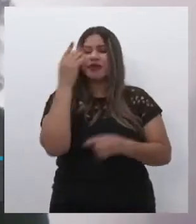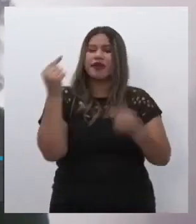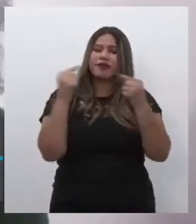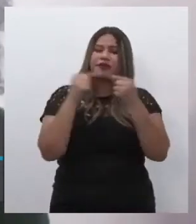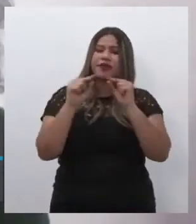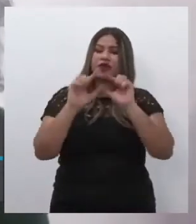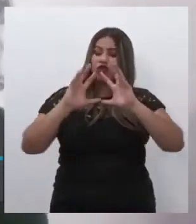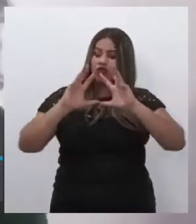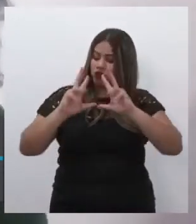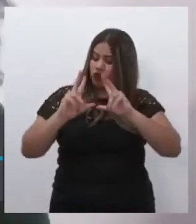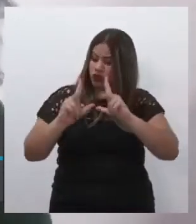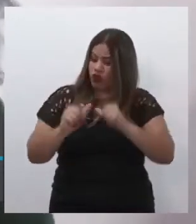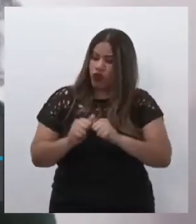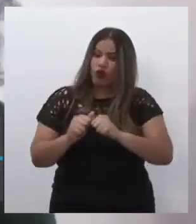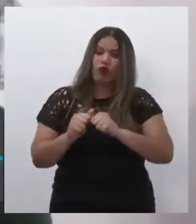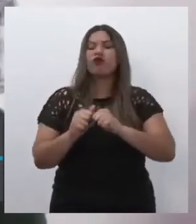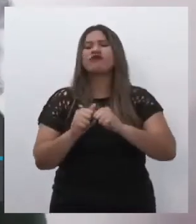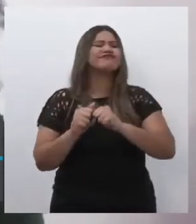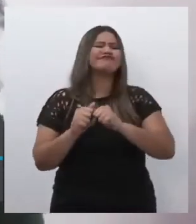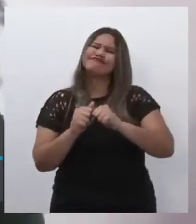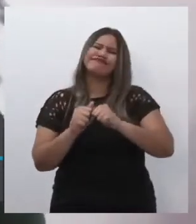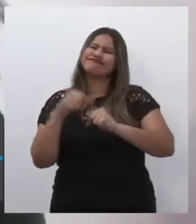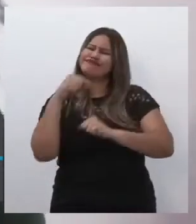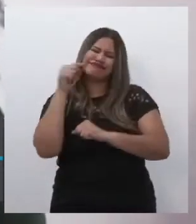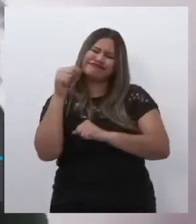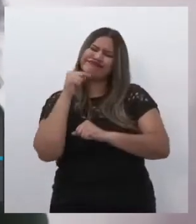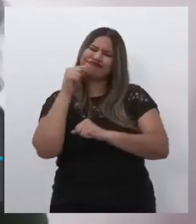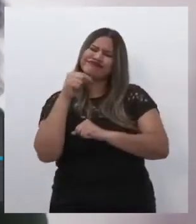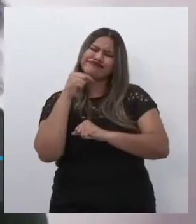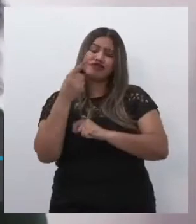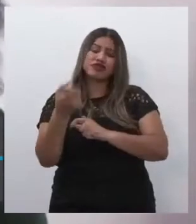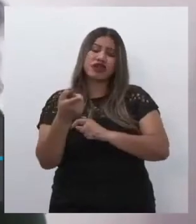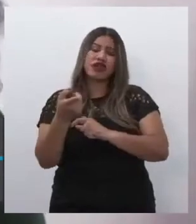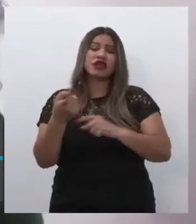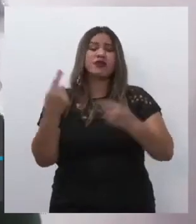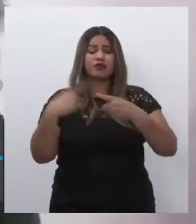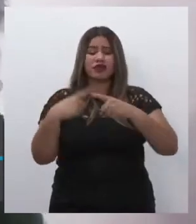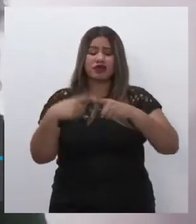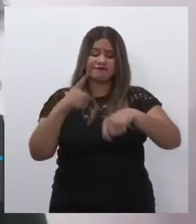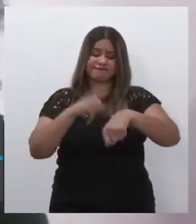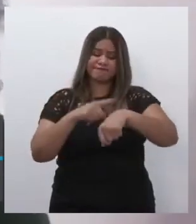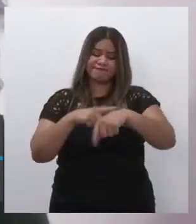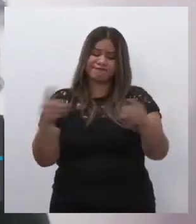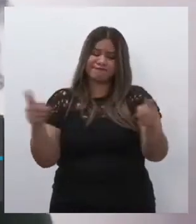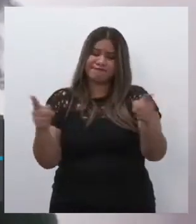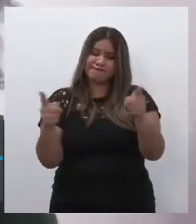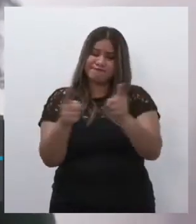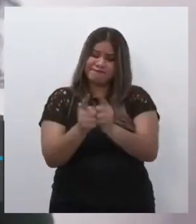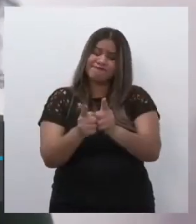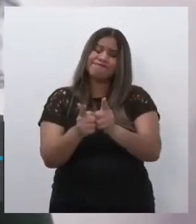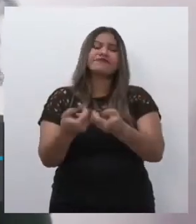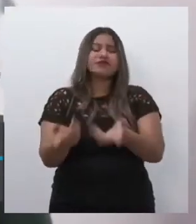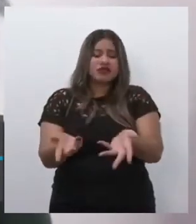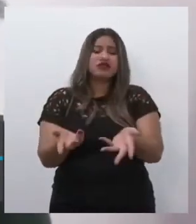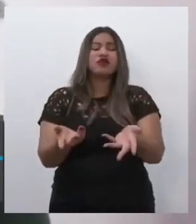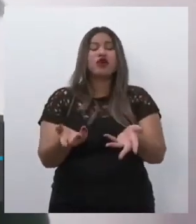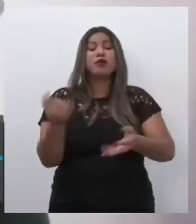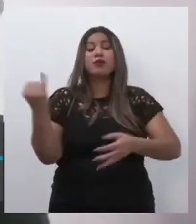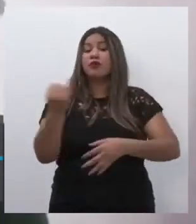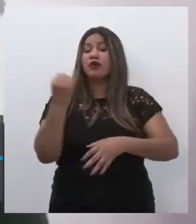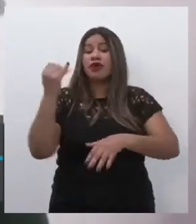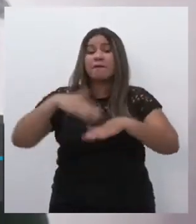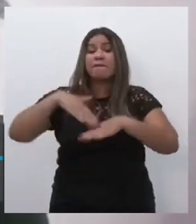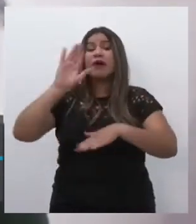momento todas as defasagens dos estudantes, pois é um tempo muito curto, né? O mais importante é